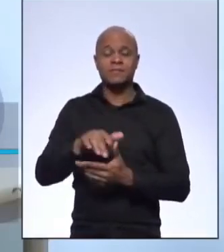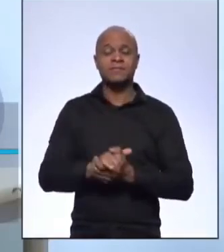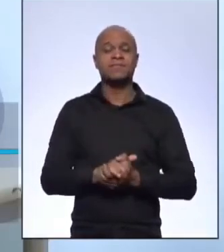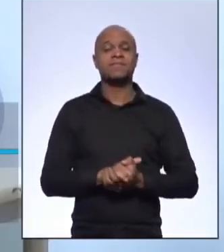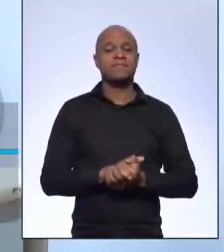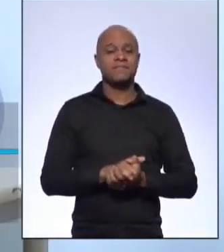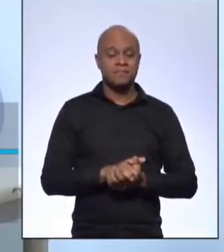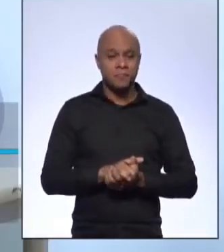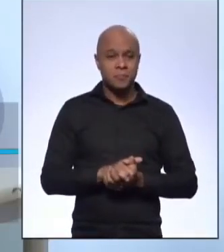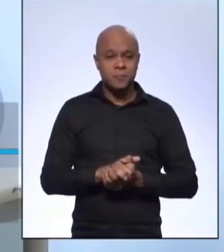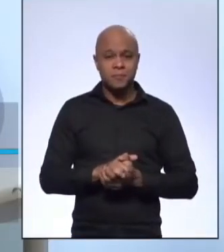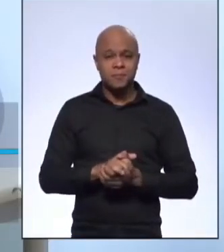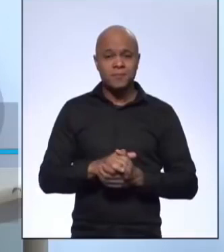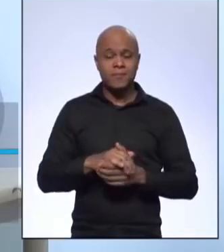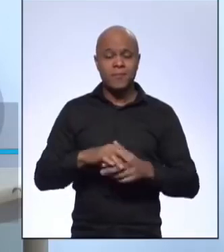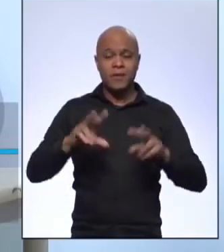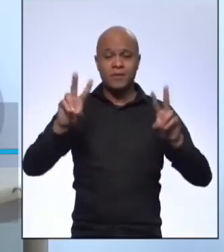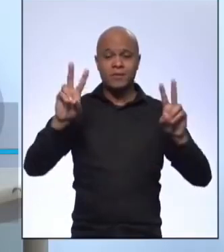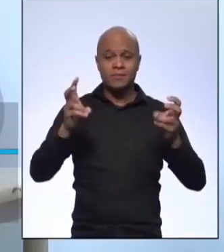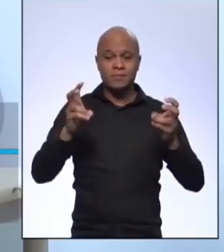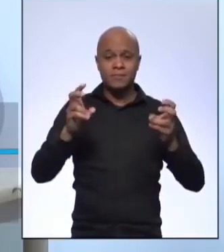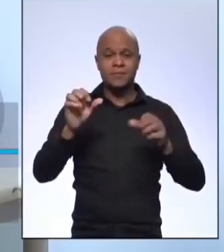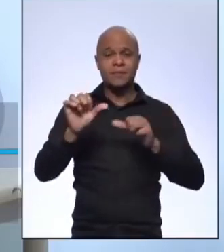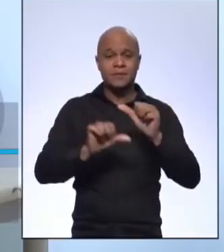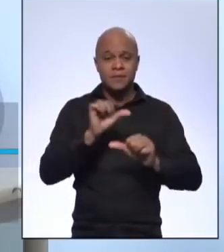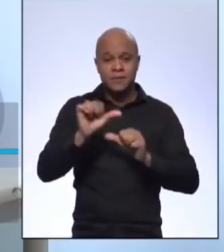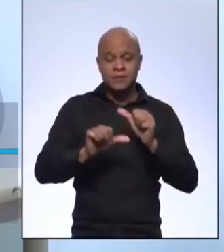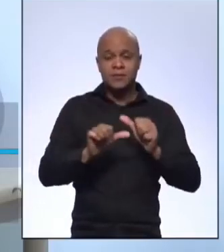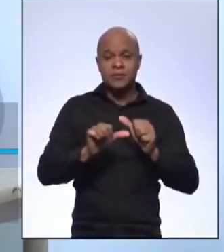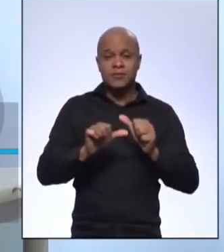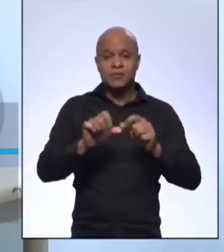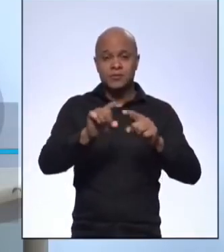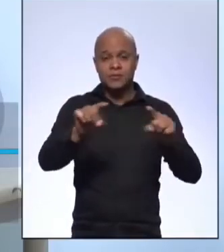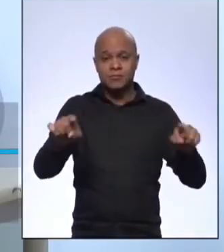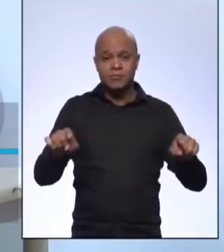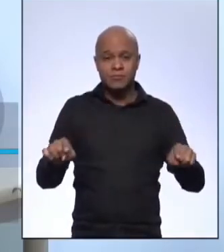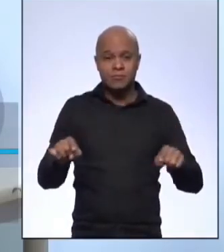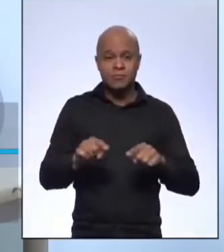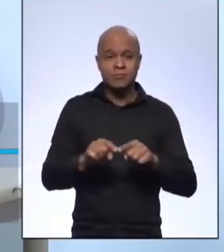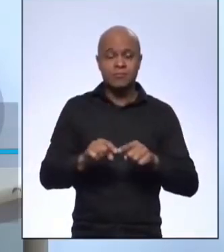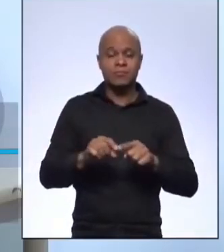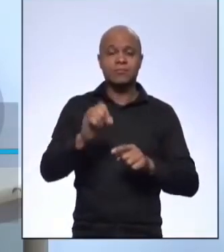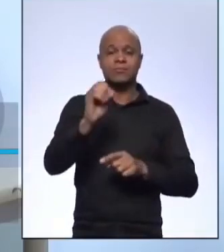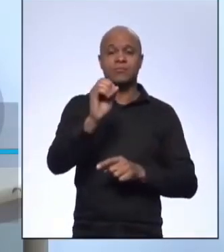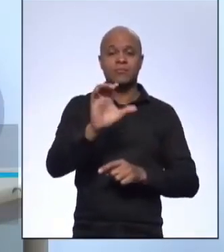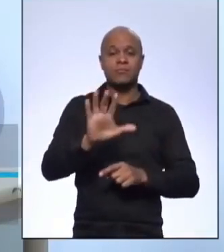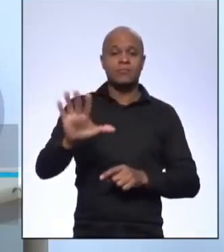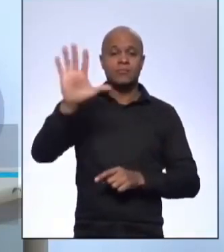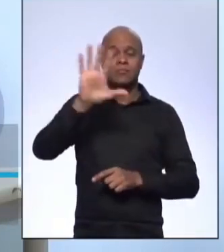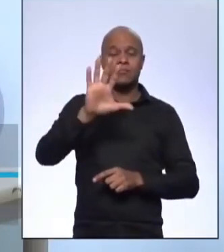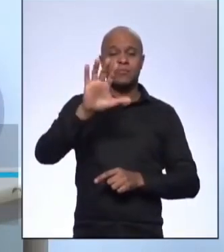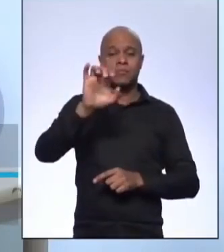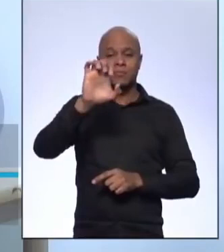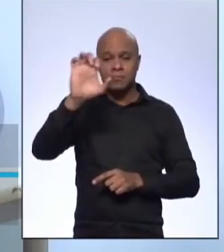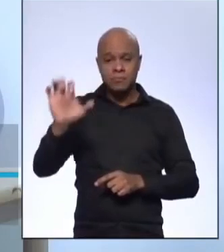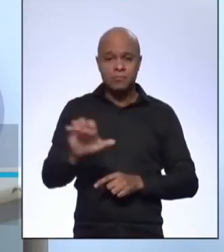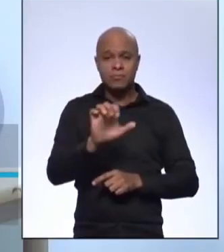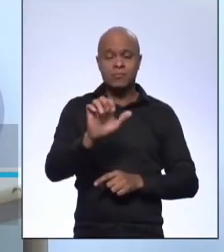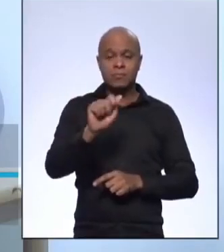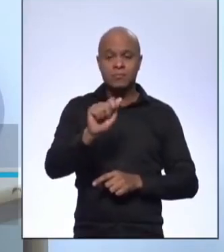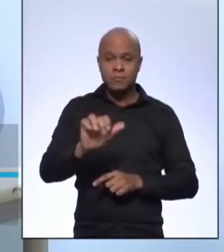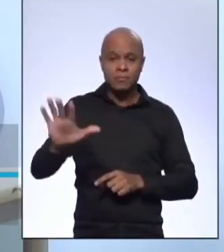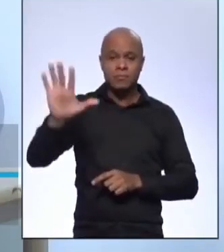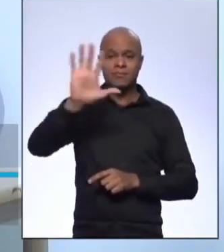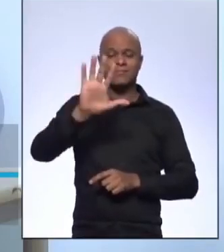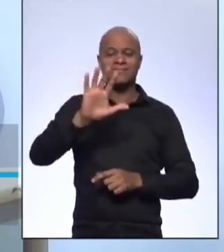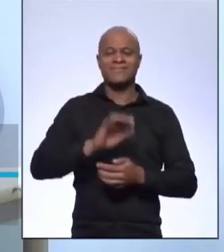Hoje o tema são transformações territoriais, Oceania, Europa e Ásia. Então, antes